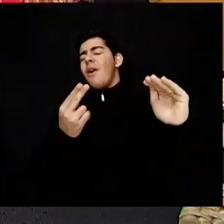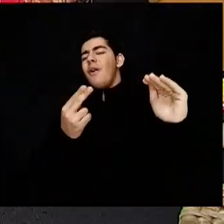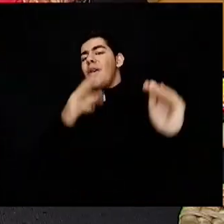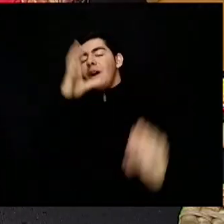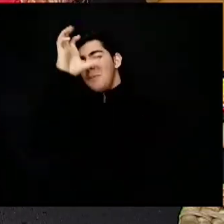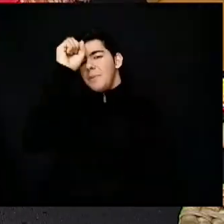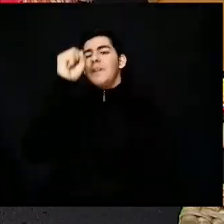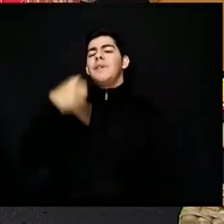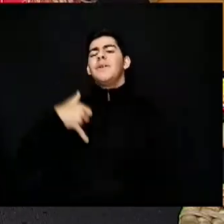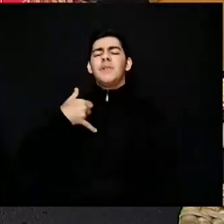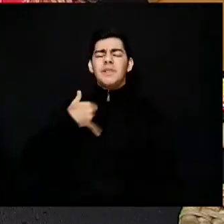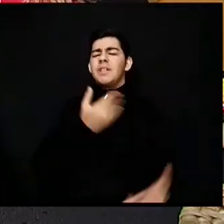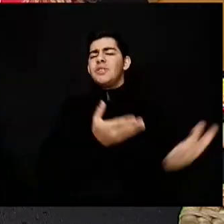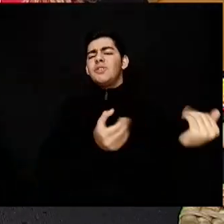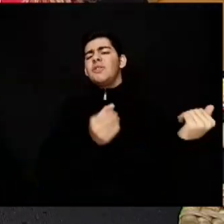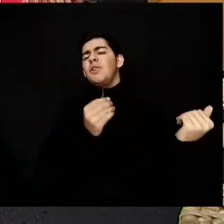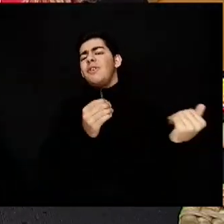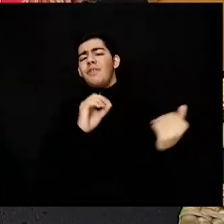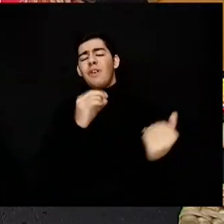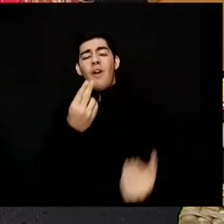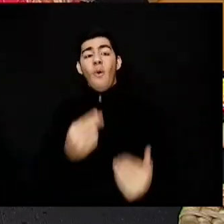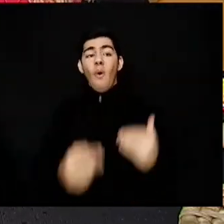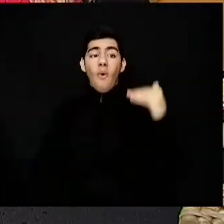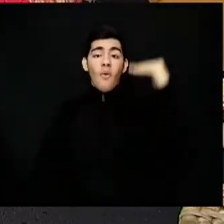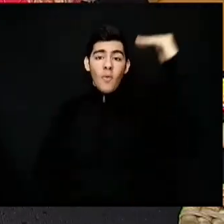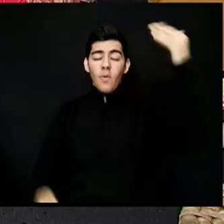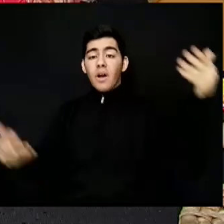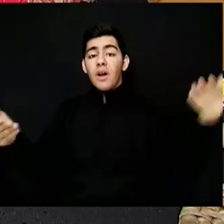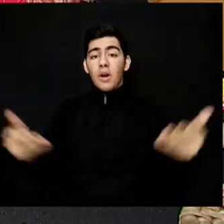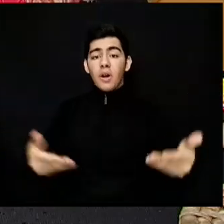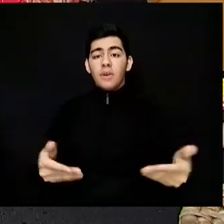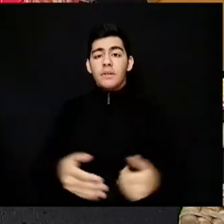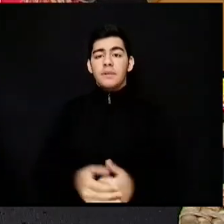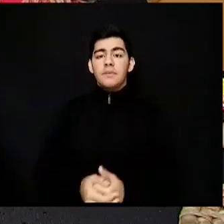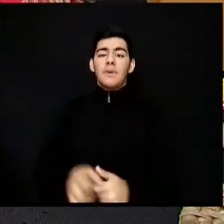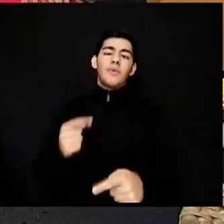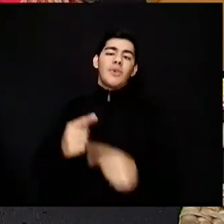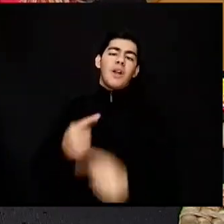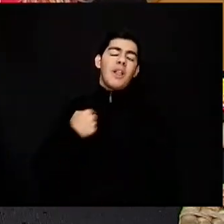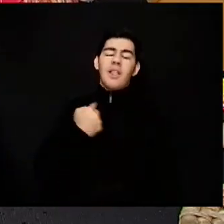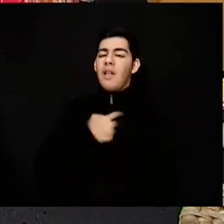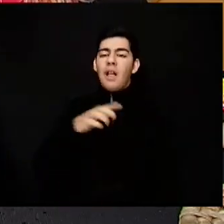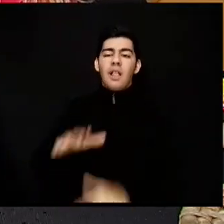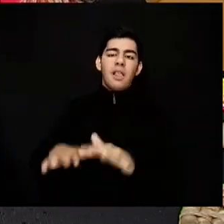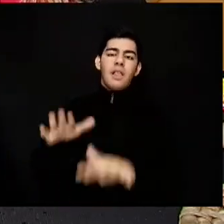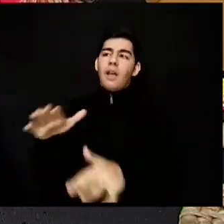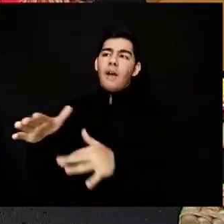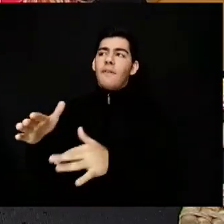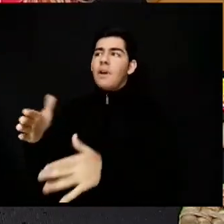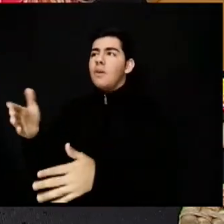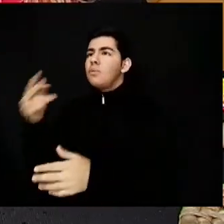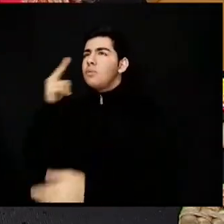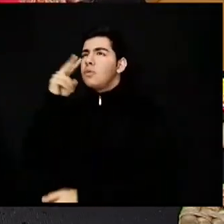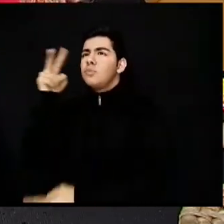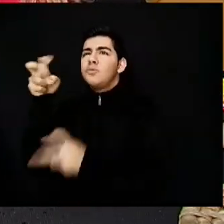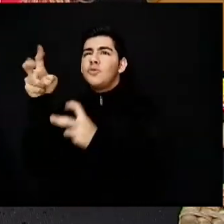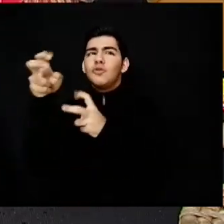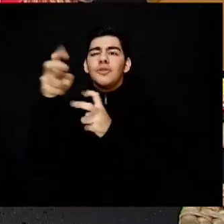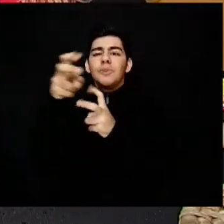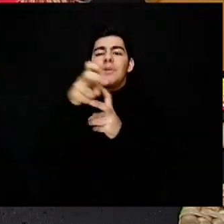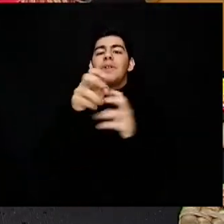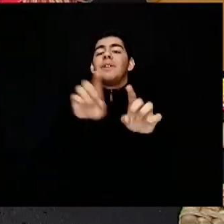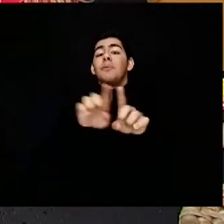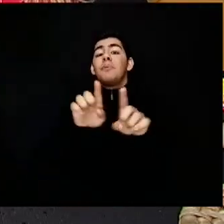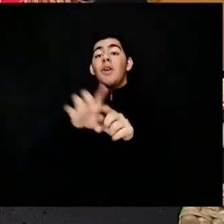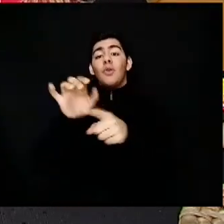Isso, a gente vai trocando, vai observando às vezes algumas pessoas fazendo, vai vendo os vídeos na internet,